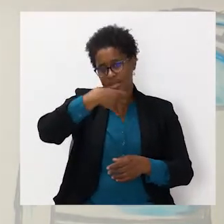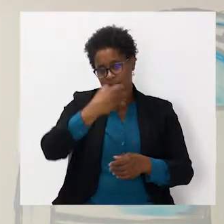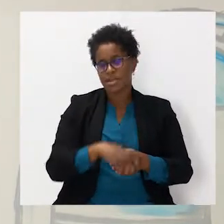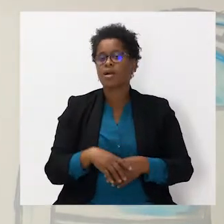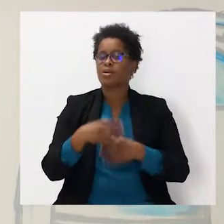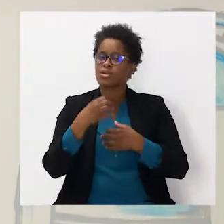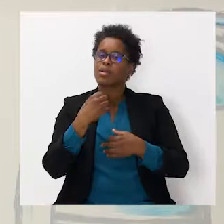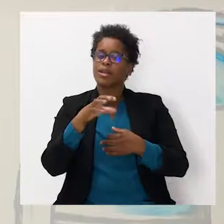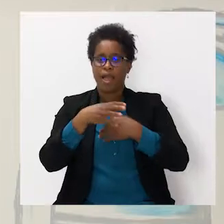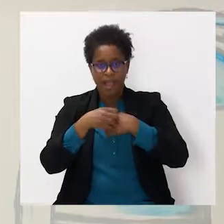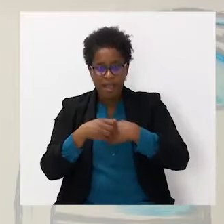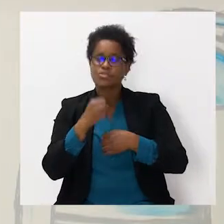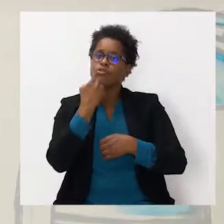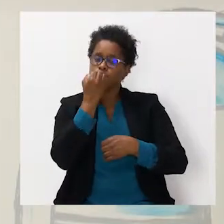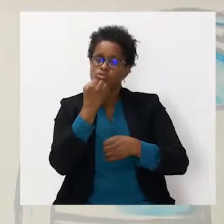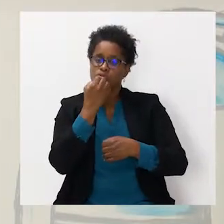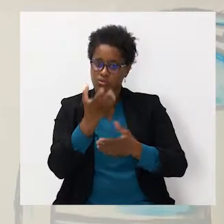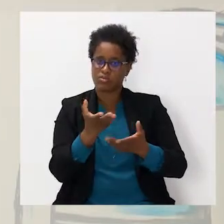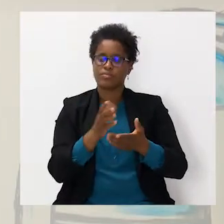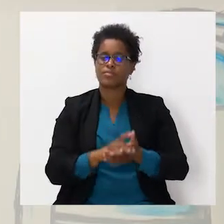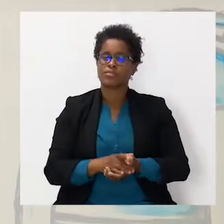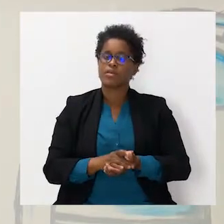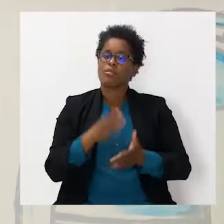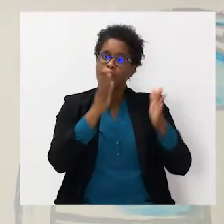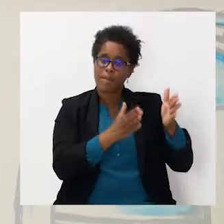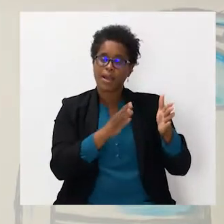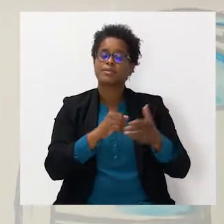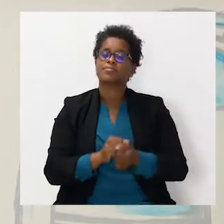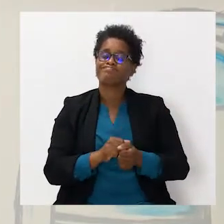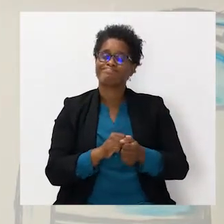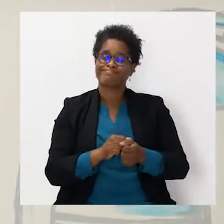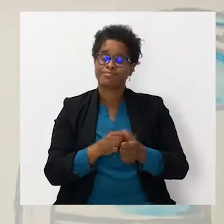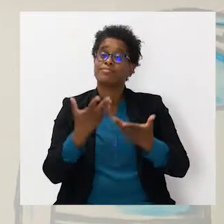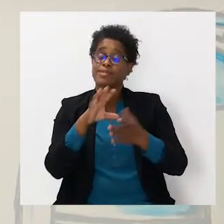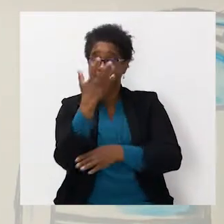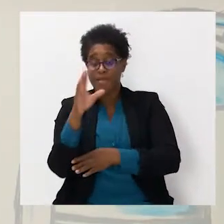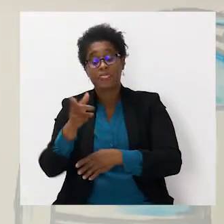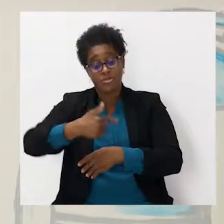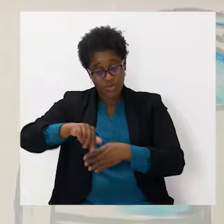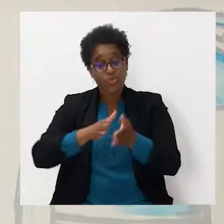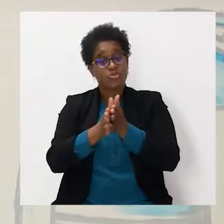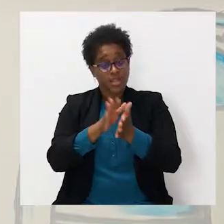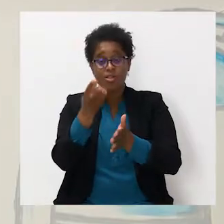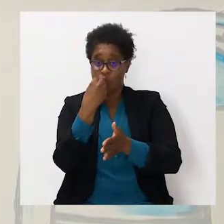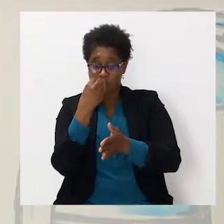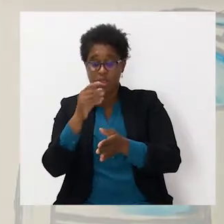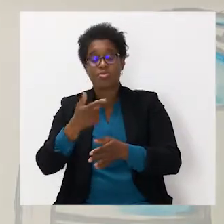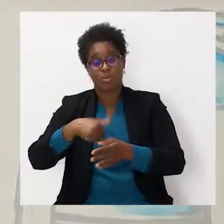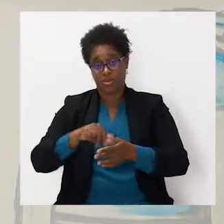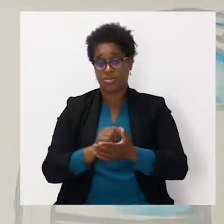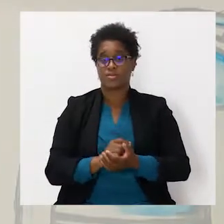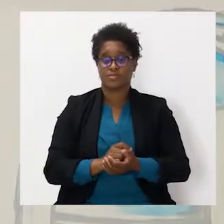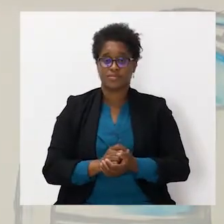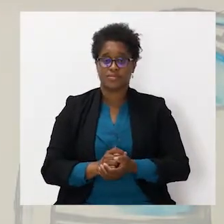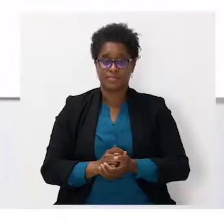são frutos, certo? Que é uma parte da planta que nós usamos na nossa alimentação. Já sabiam? Agora,